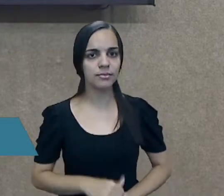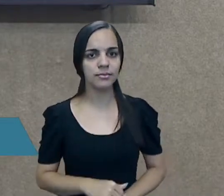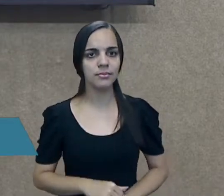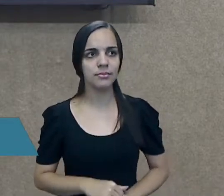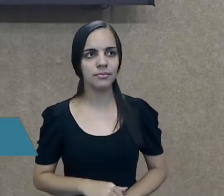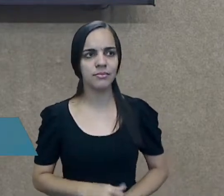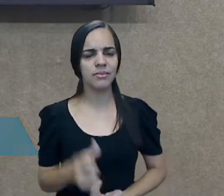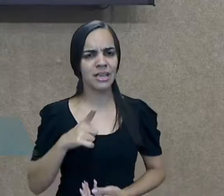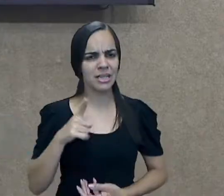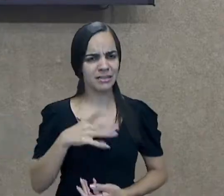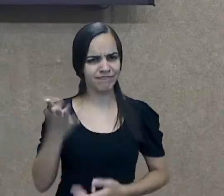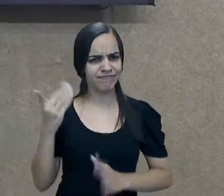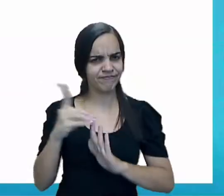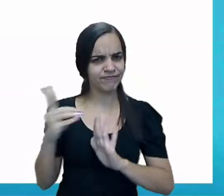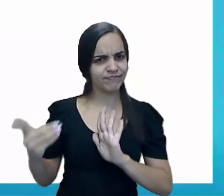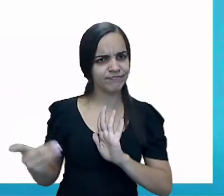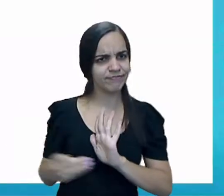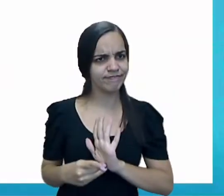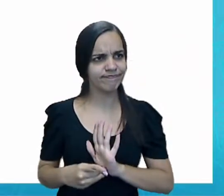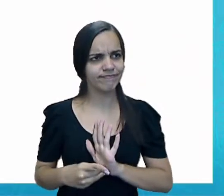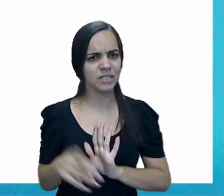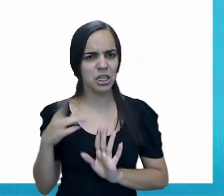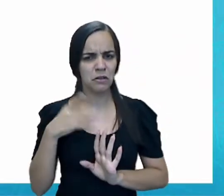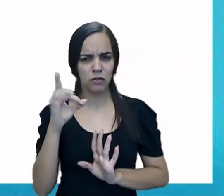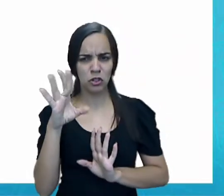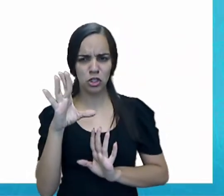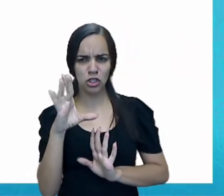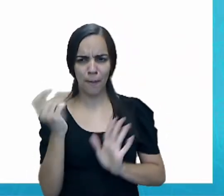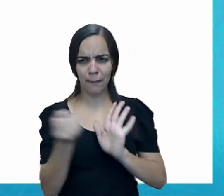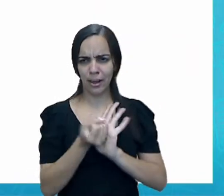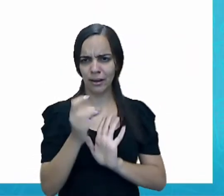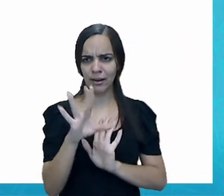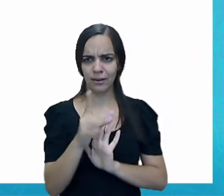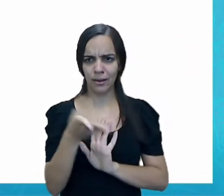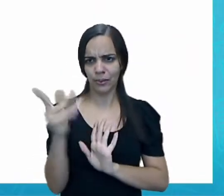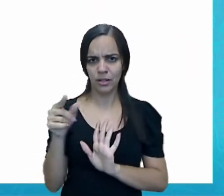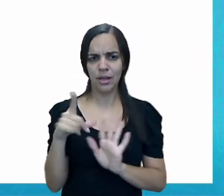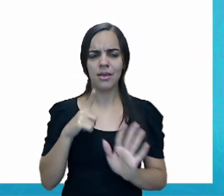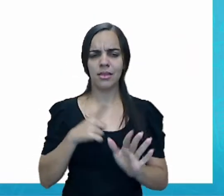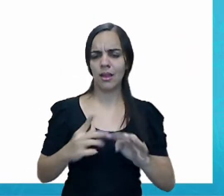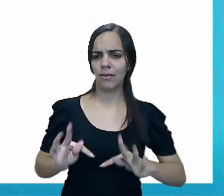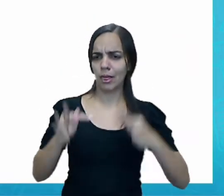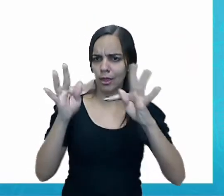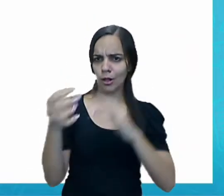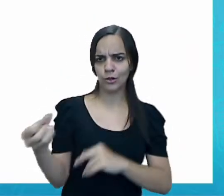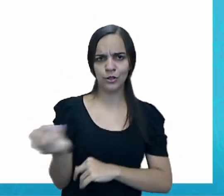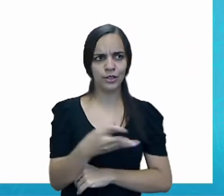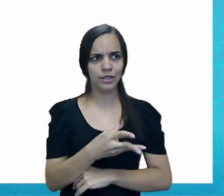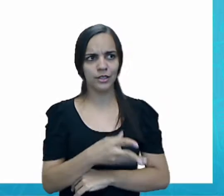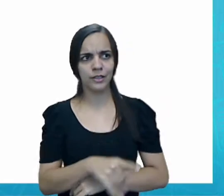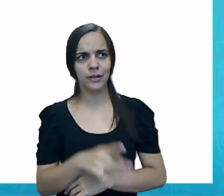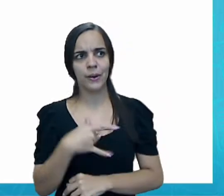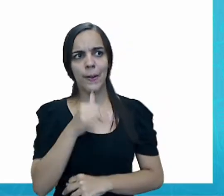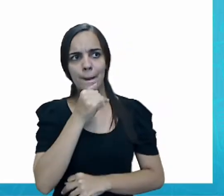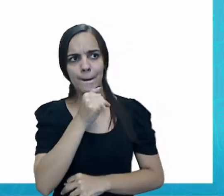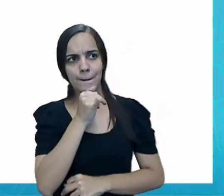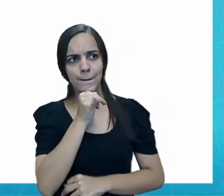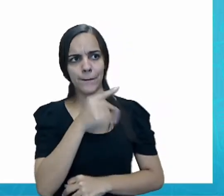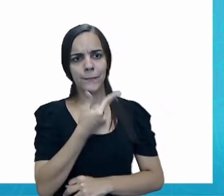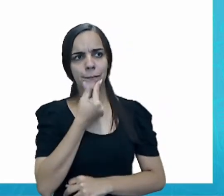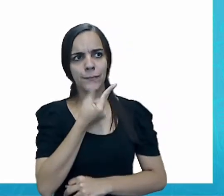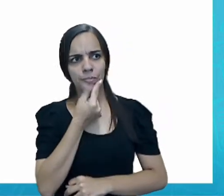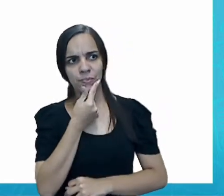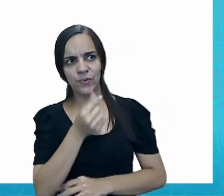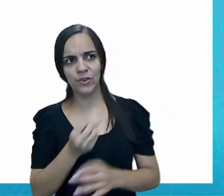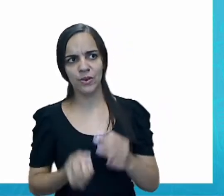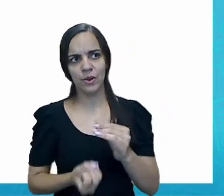essa década não ficou somente nas cartas. Uma nova tecnologia foi criada como o telégrafo de Samuel Morse,